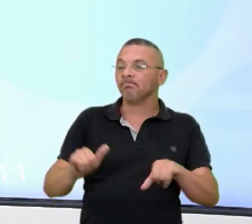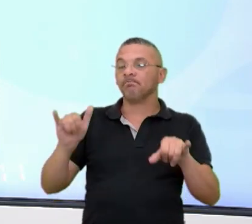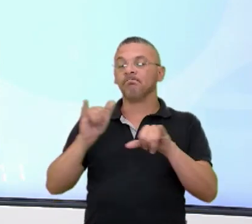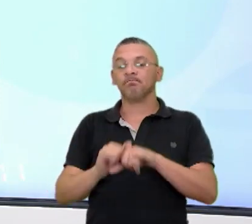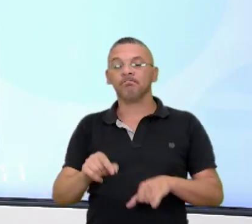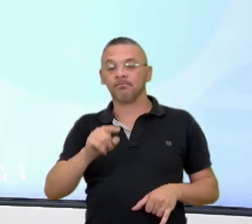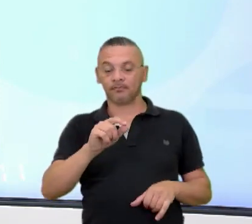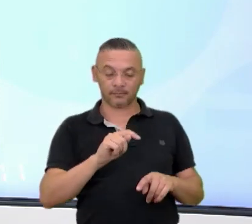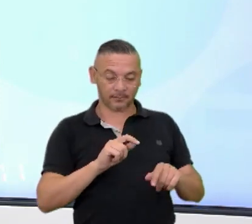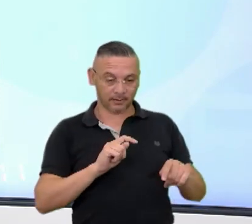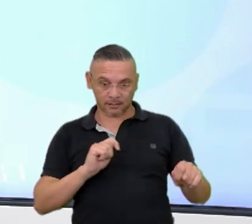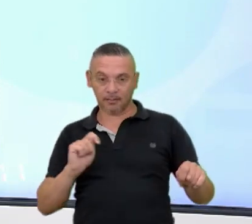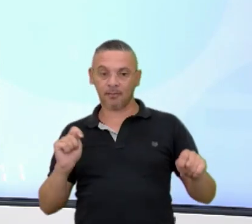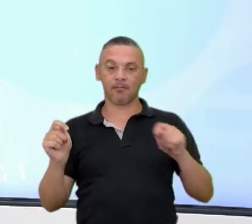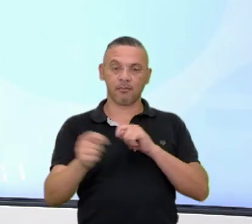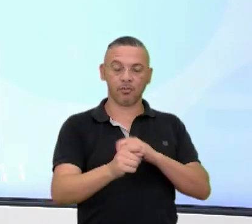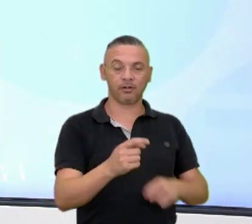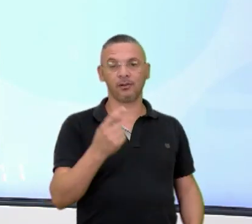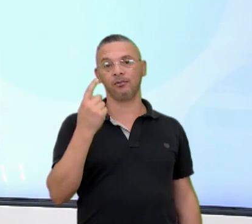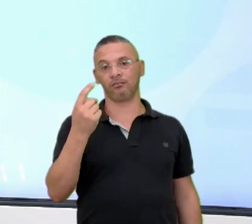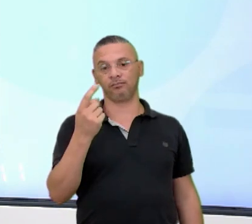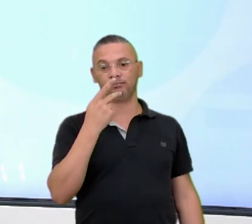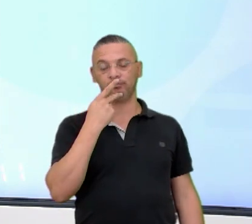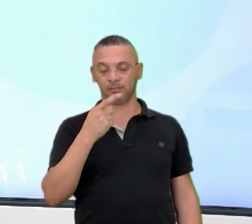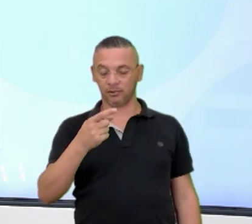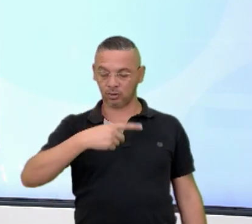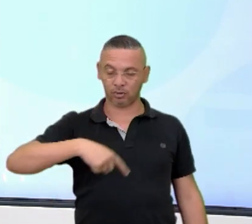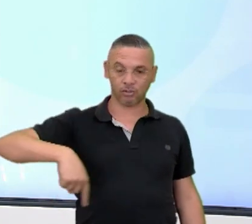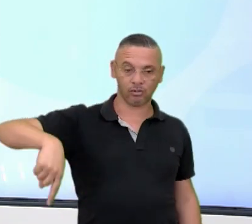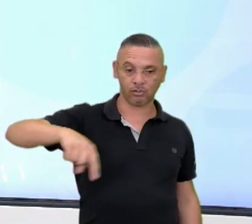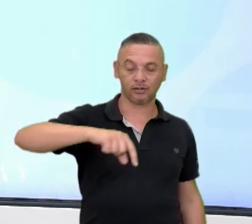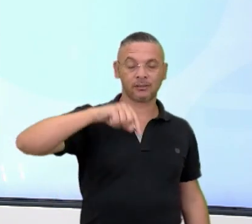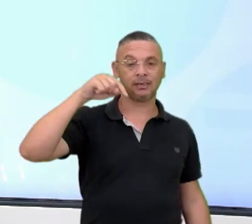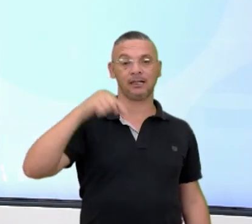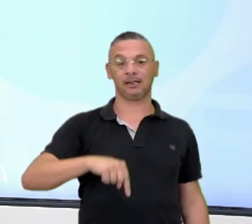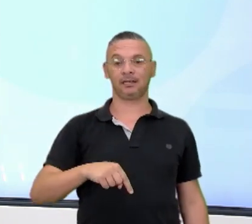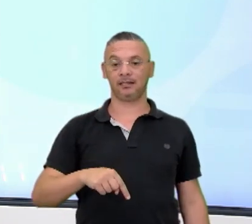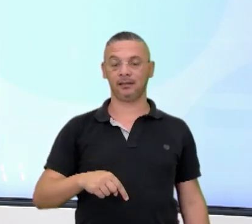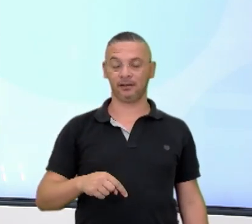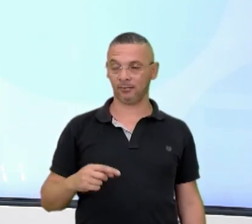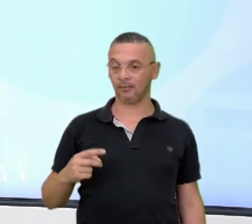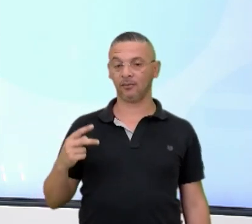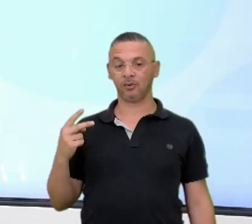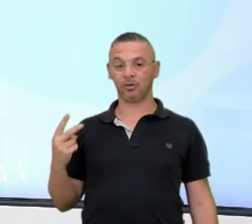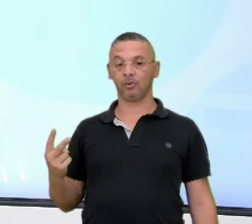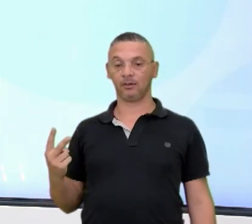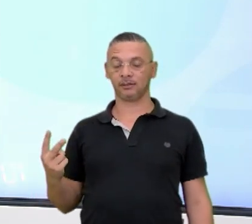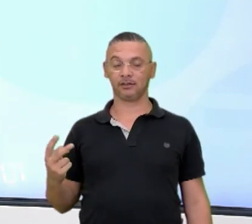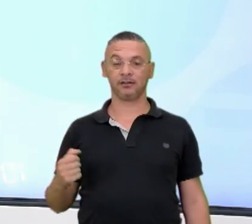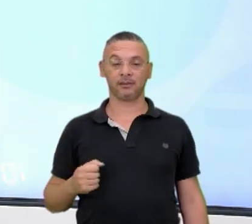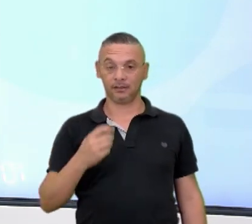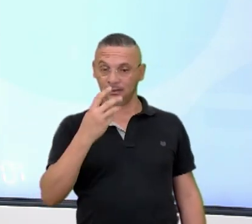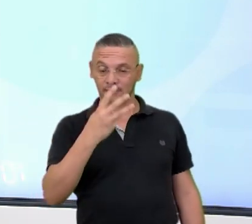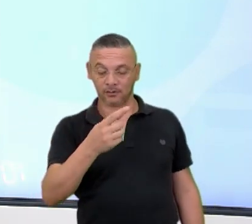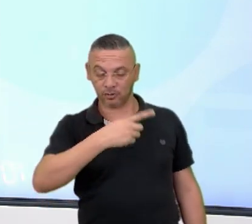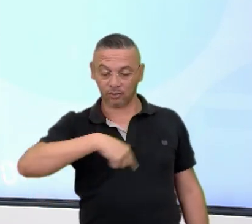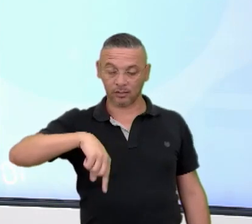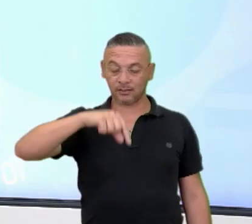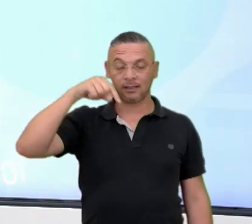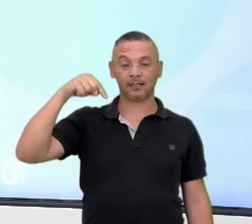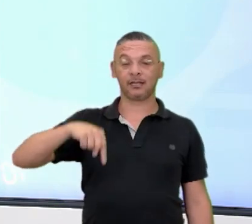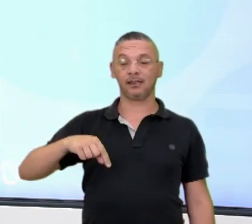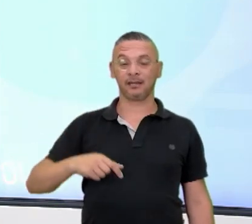isso. Certo? Na verdade, na última aula eu estruturei o que era notícia, retomei aquilo e expliquei para vocês como fazer um mapa